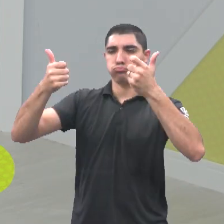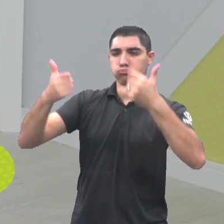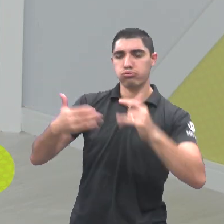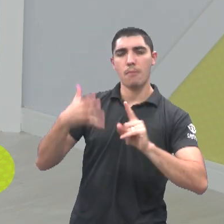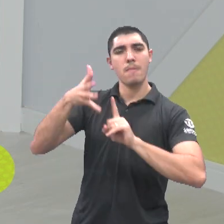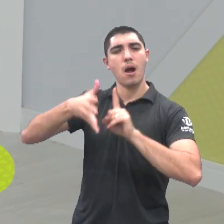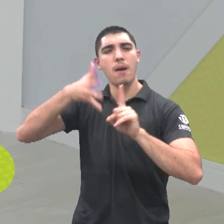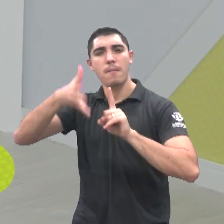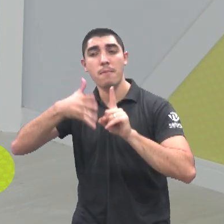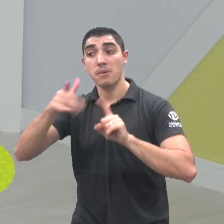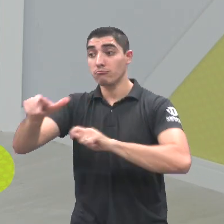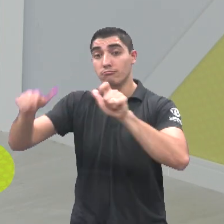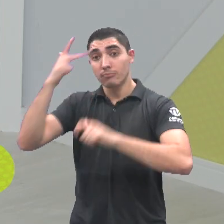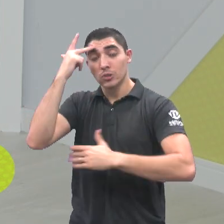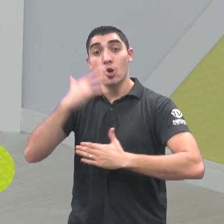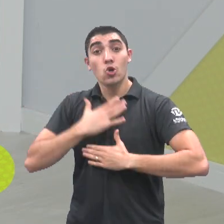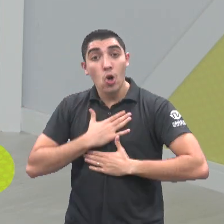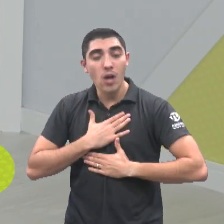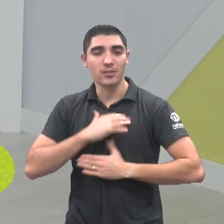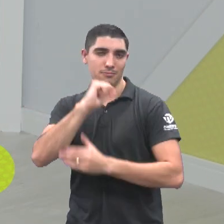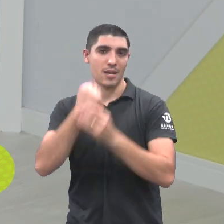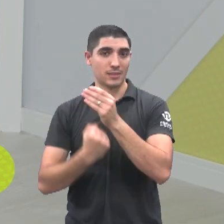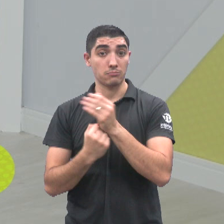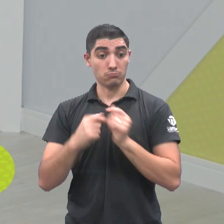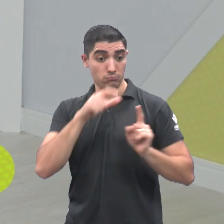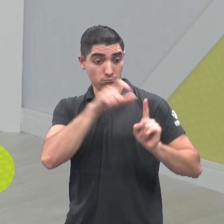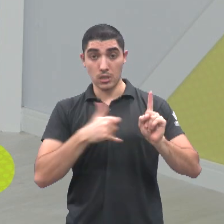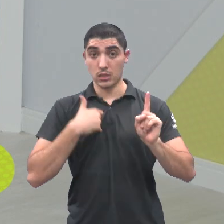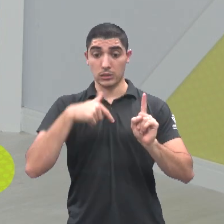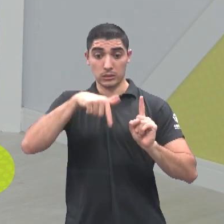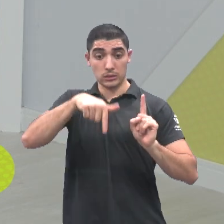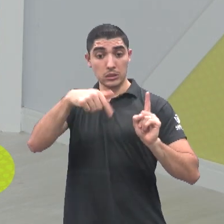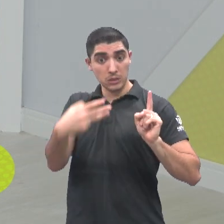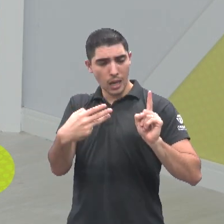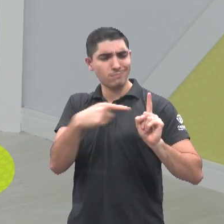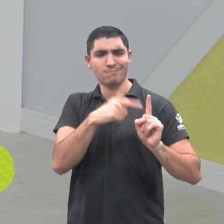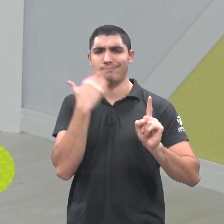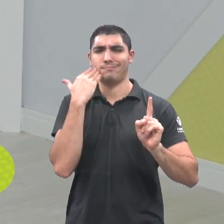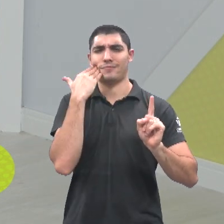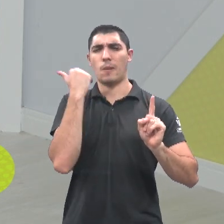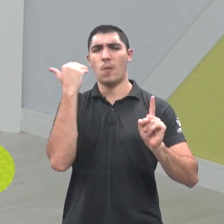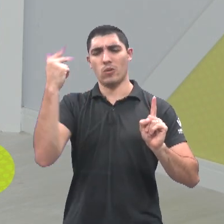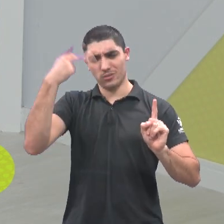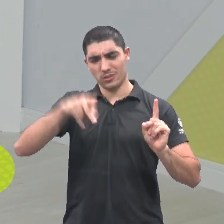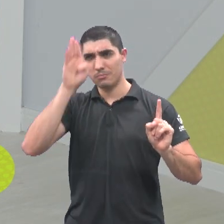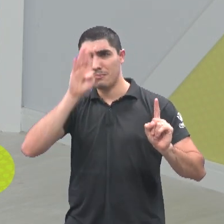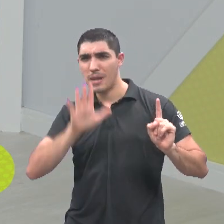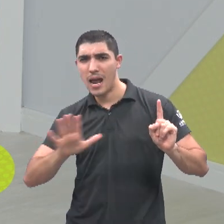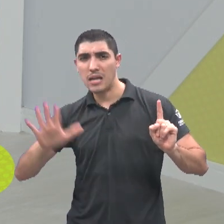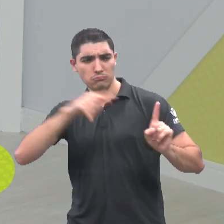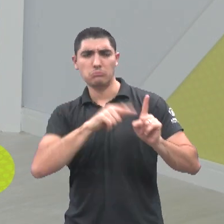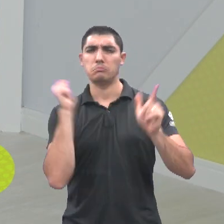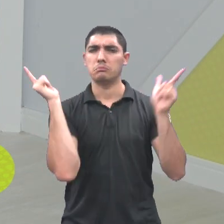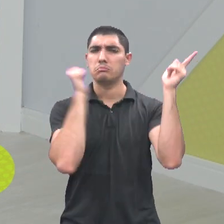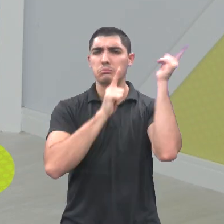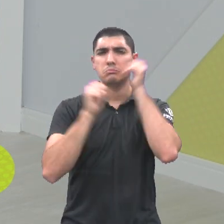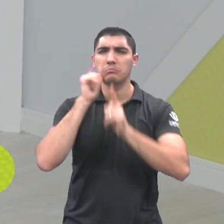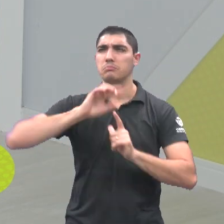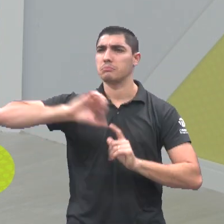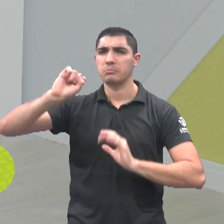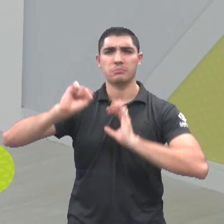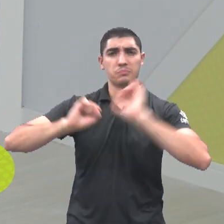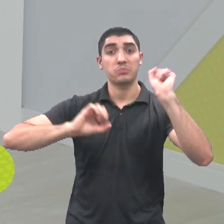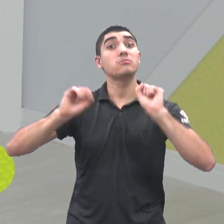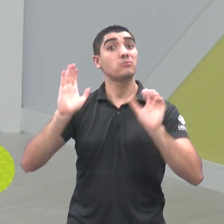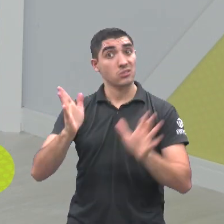do basquetebol. Lula Ferreira, de 73 anos, é um dos grandes nomes do basquete brasileiro, com conquistas por clubes e também pela Seleção